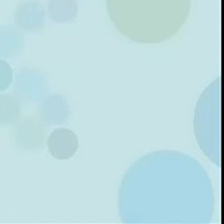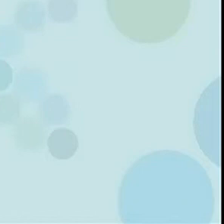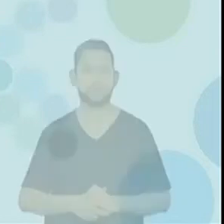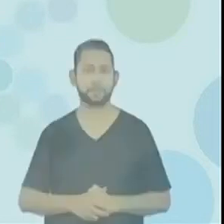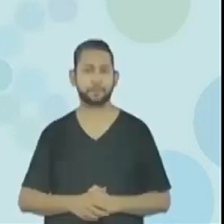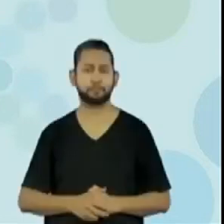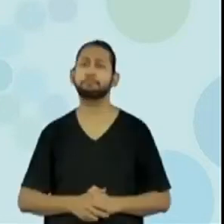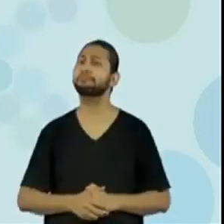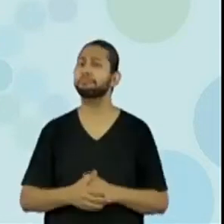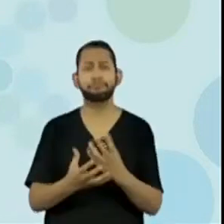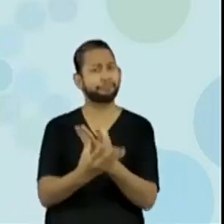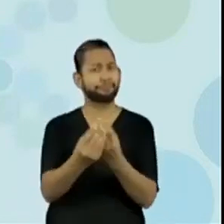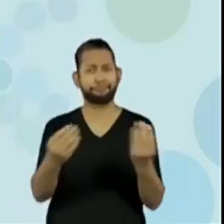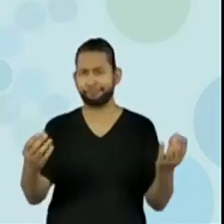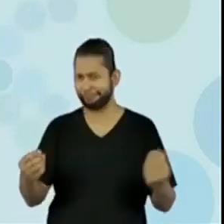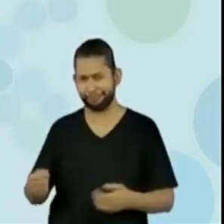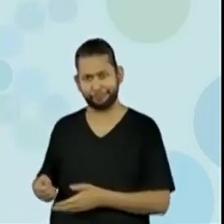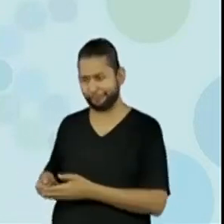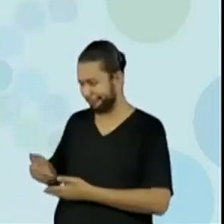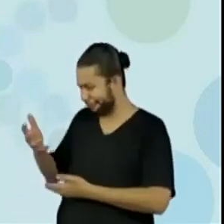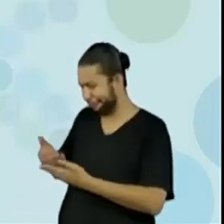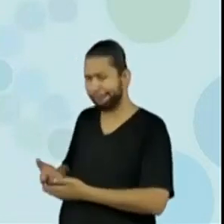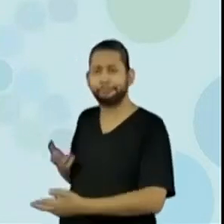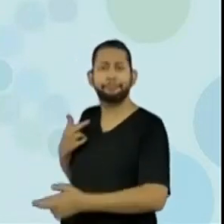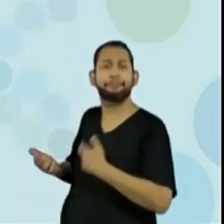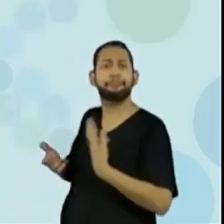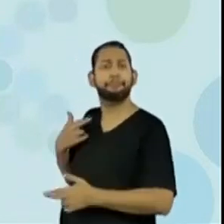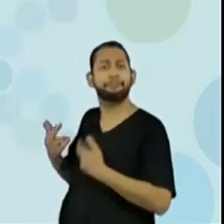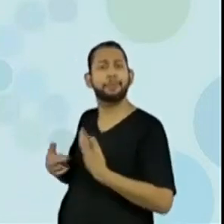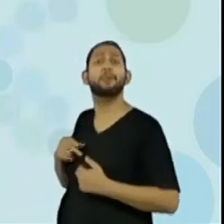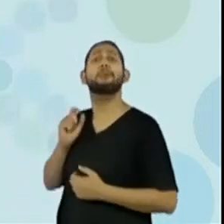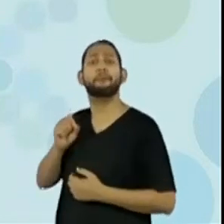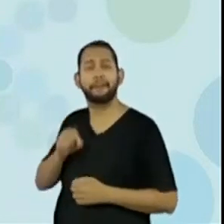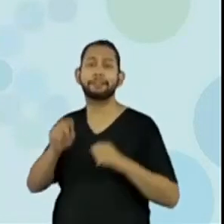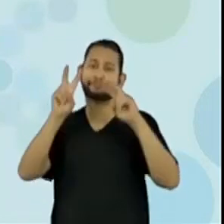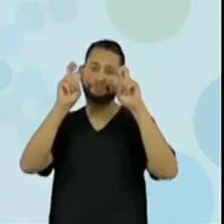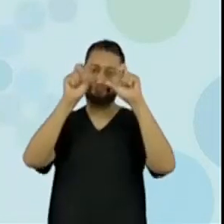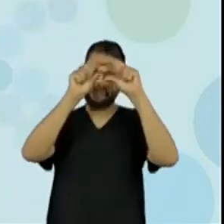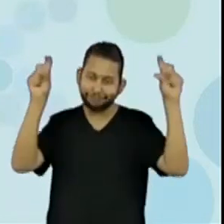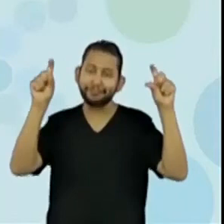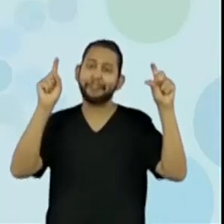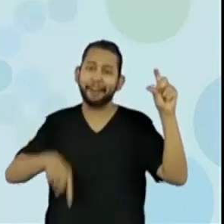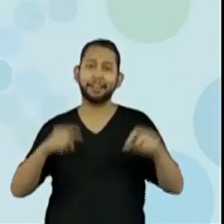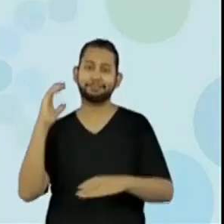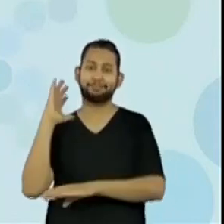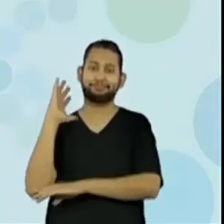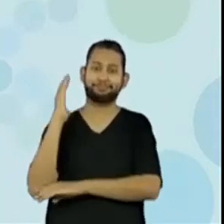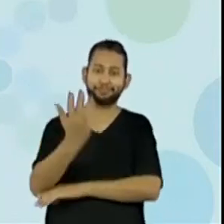Olha, vários alunos aqui estão falando que o título é desmatamento, muito bem.